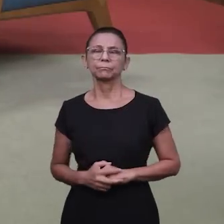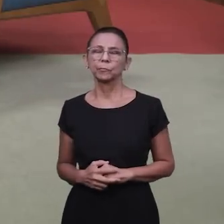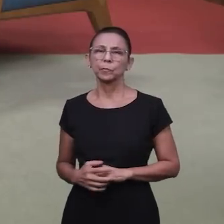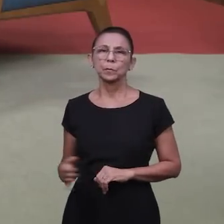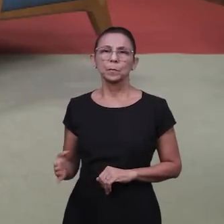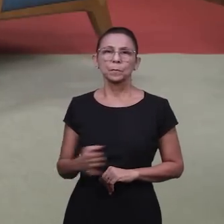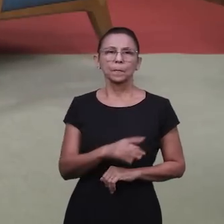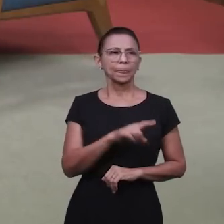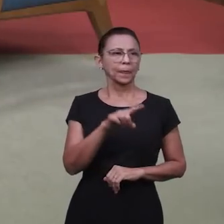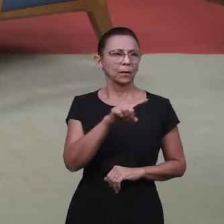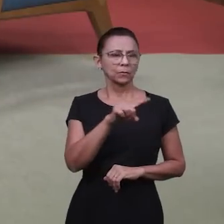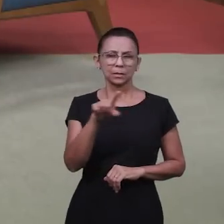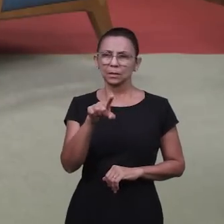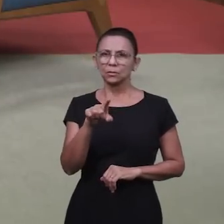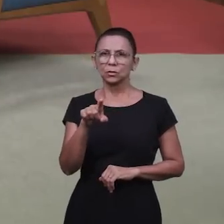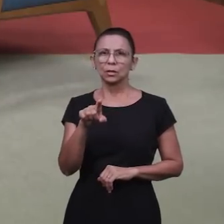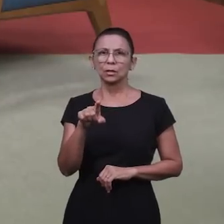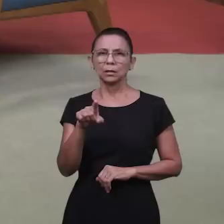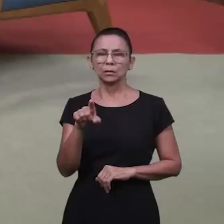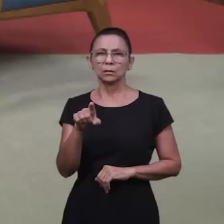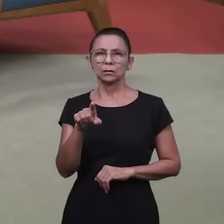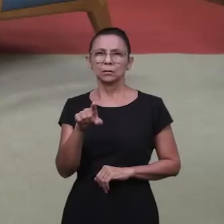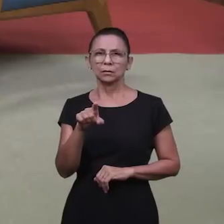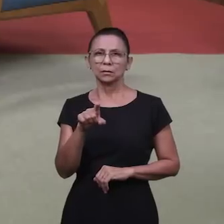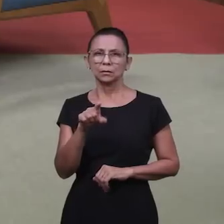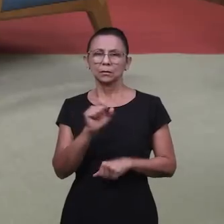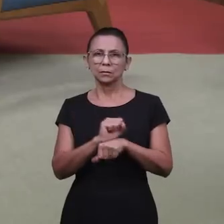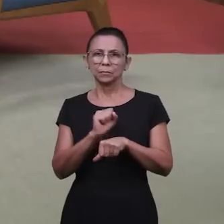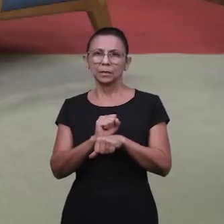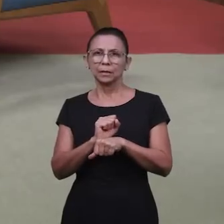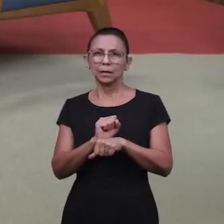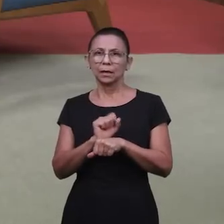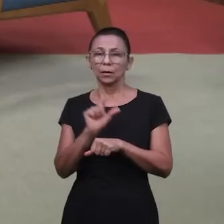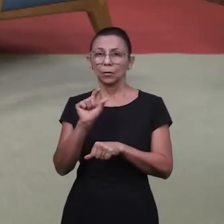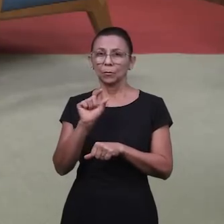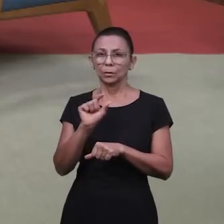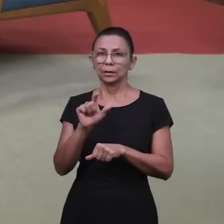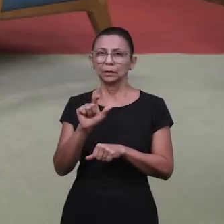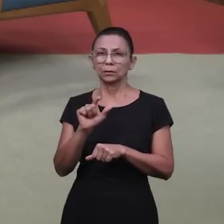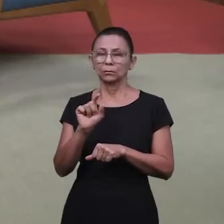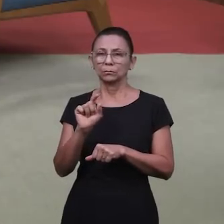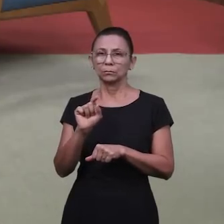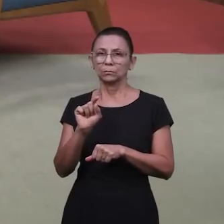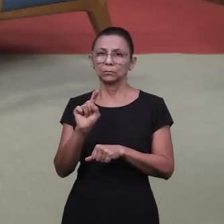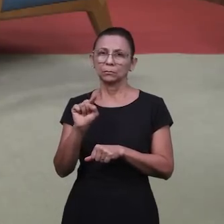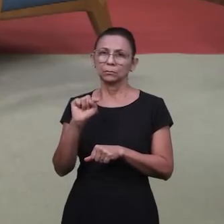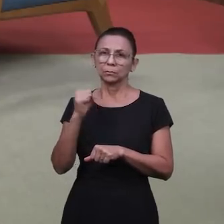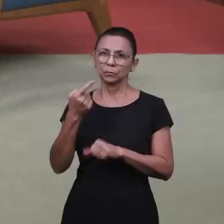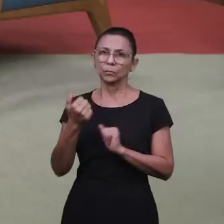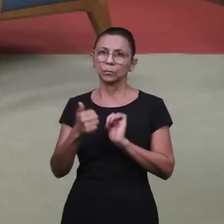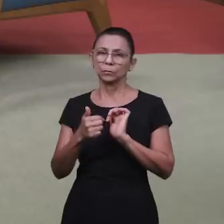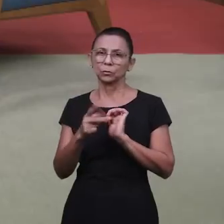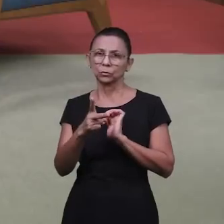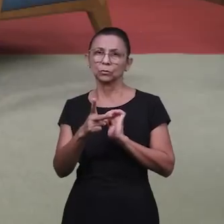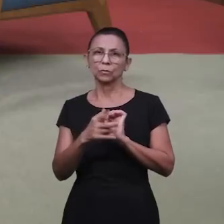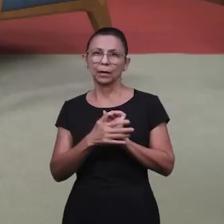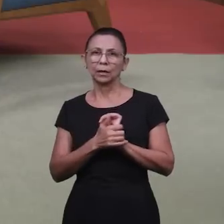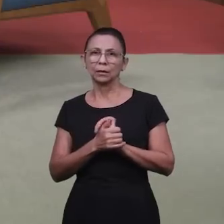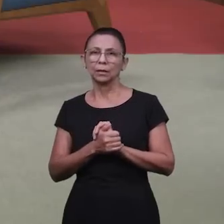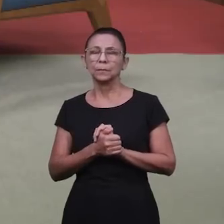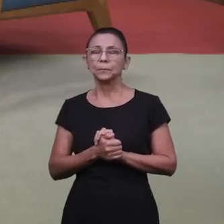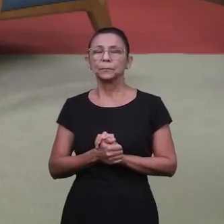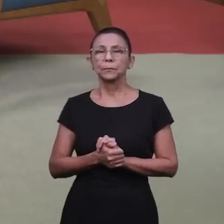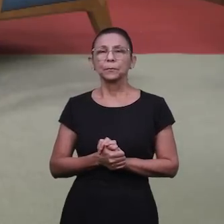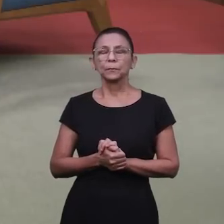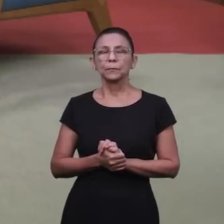só, vocês já tocaram nesse assunto, eu queria só destrinchar um pouquinho mais para os irmãos entenderem por que